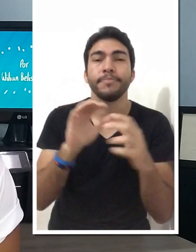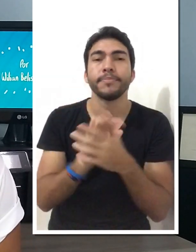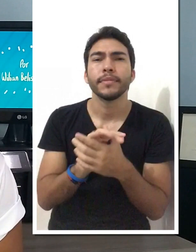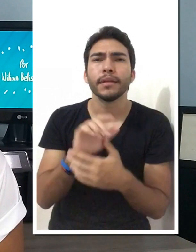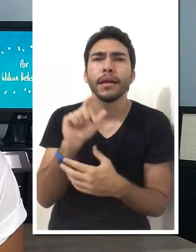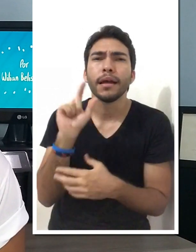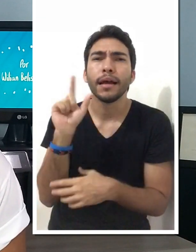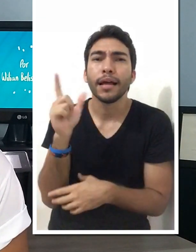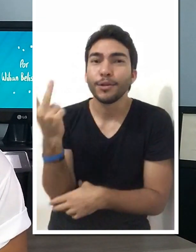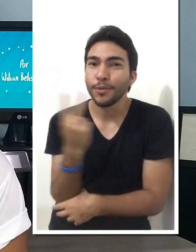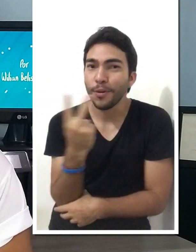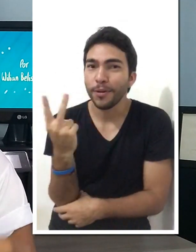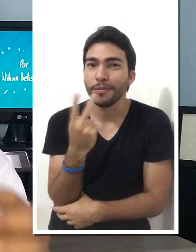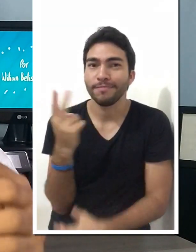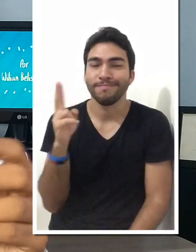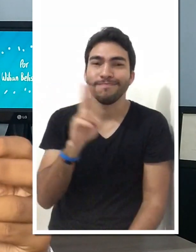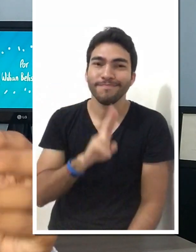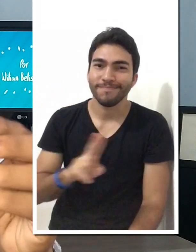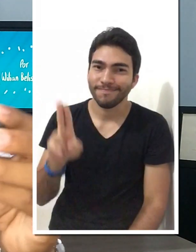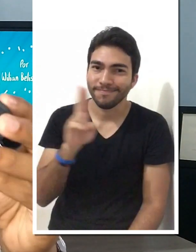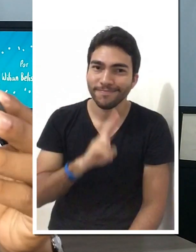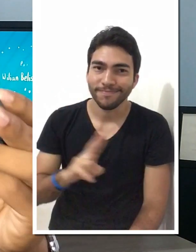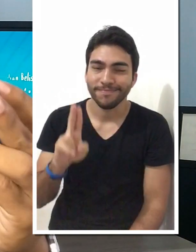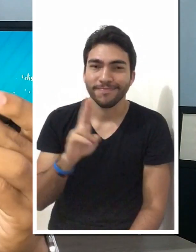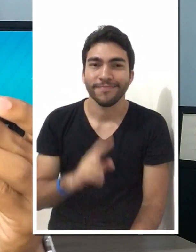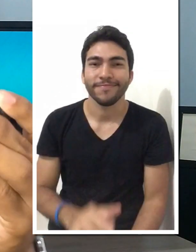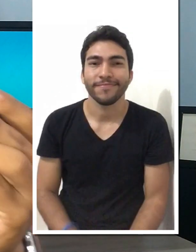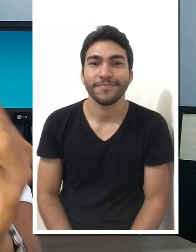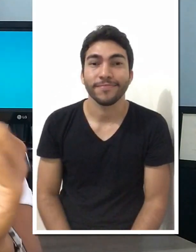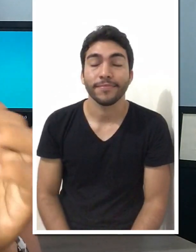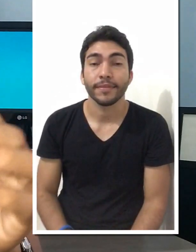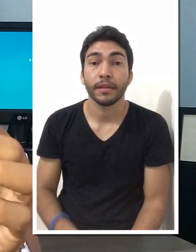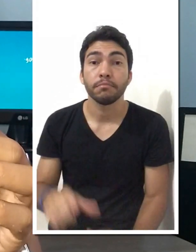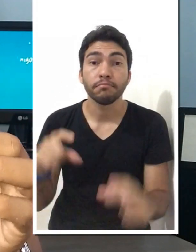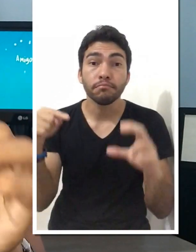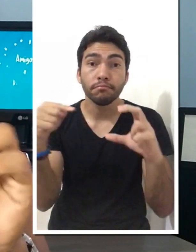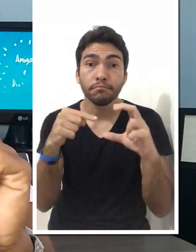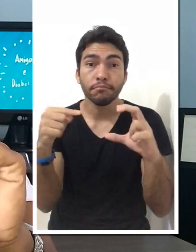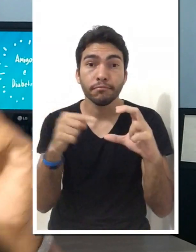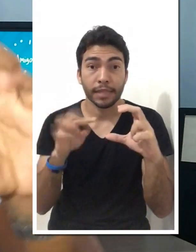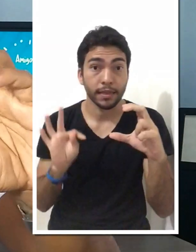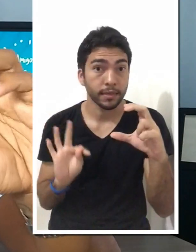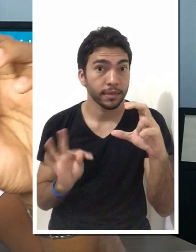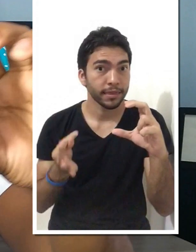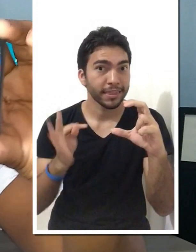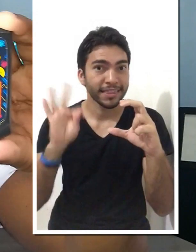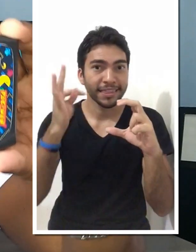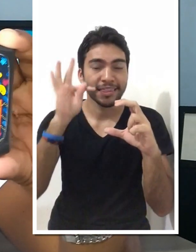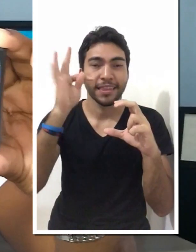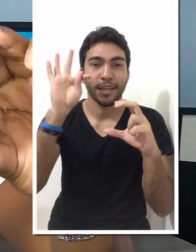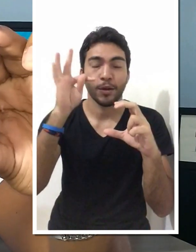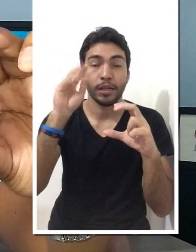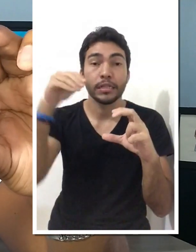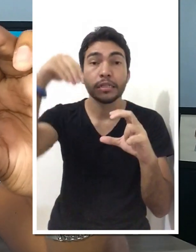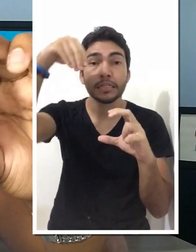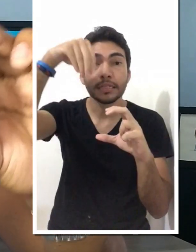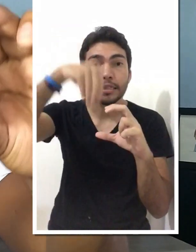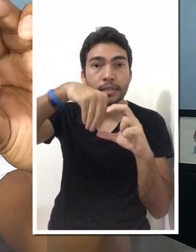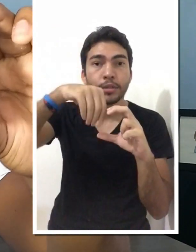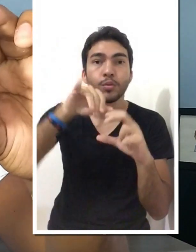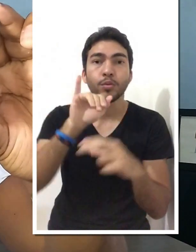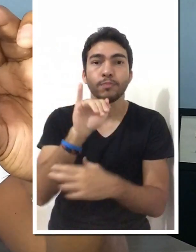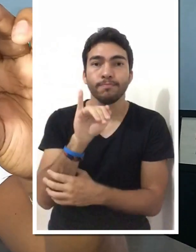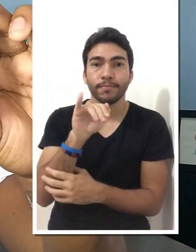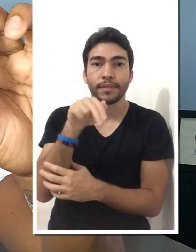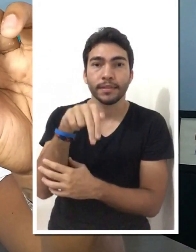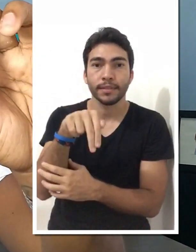utiliza. É um dispositivo, ó, eletrônico, onde a insulina fica aqui